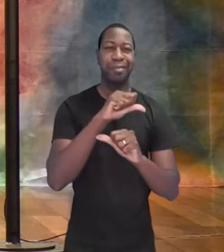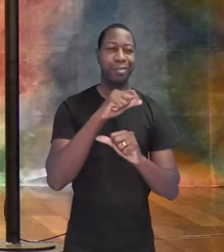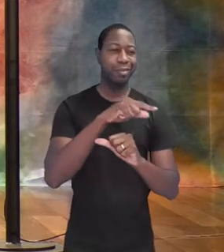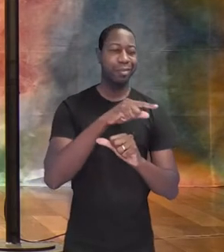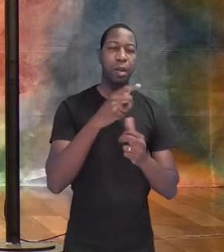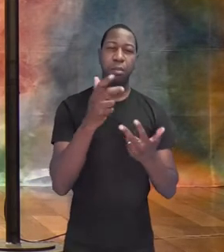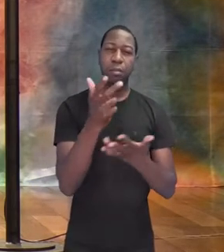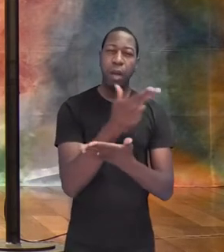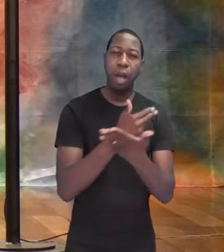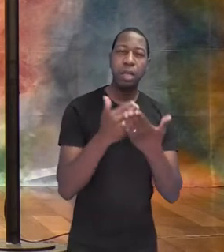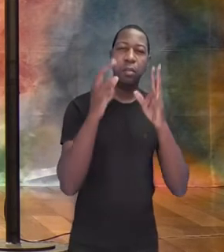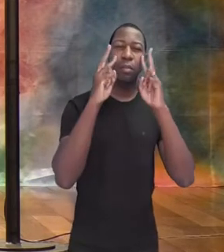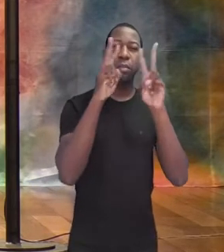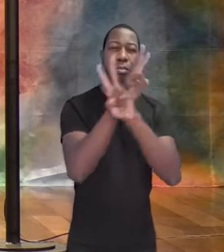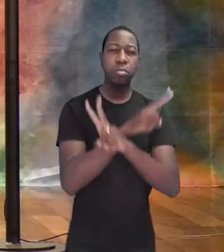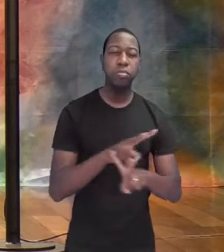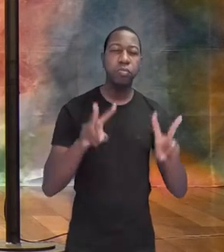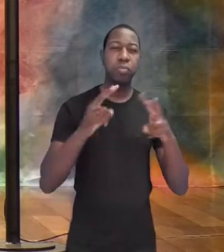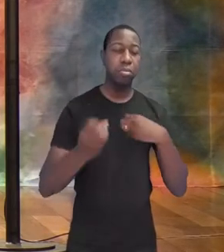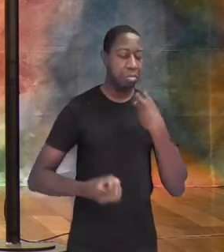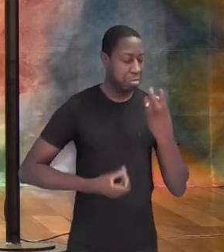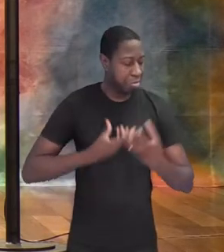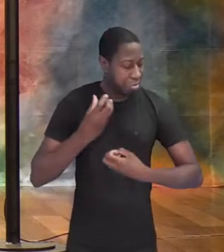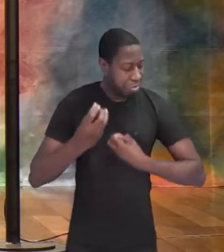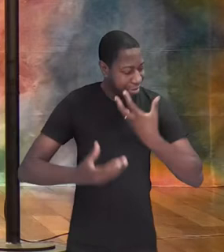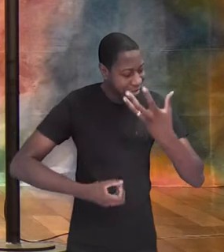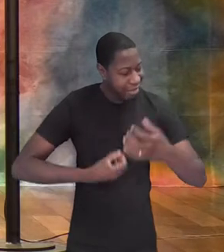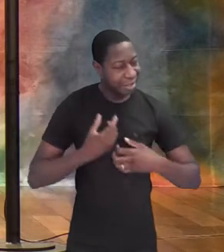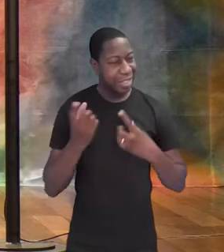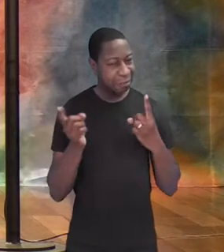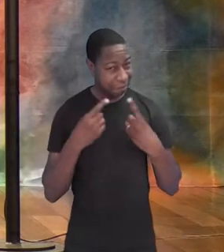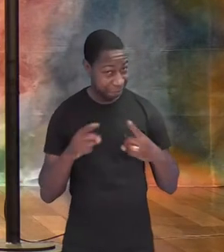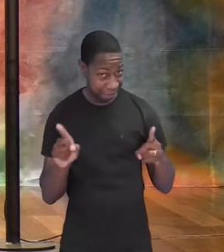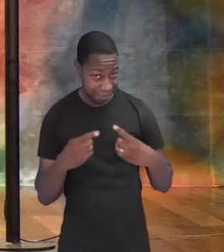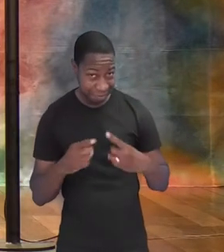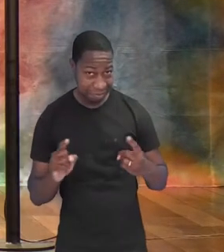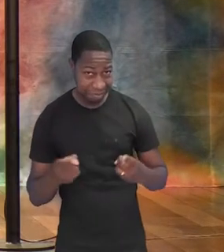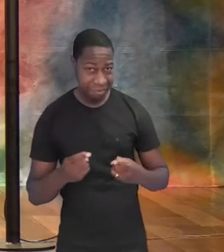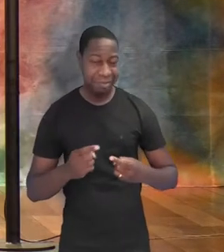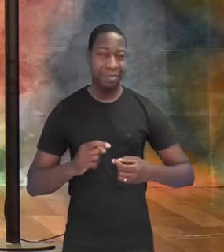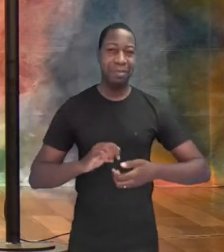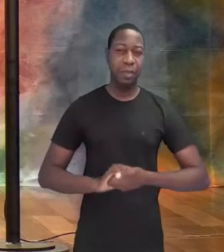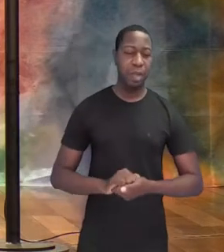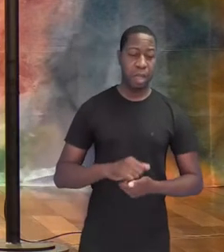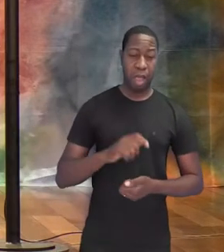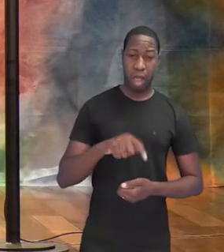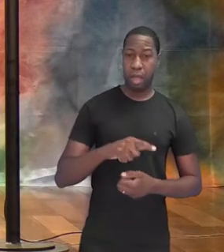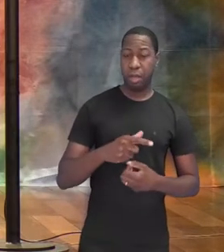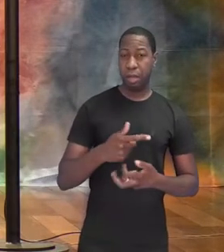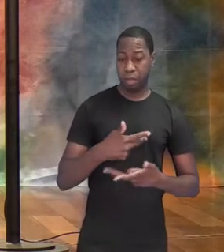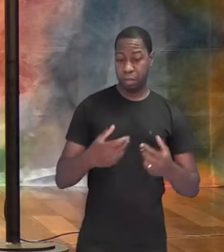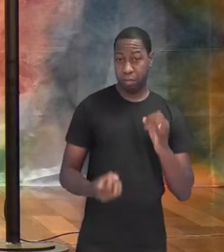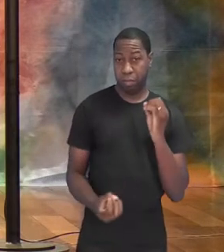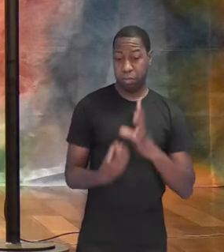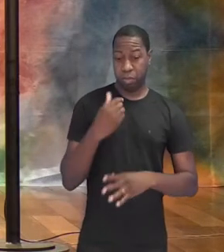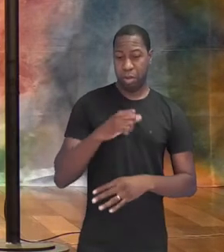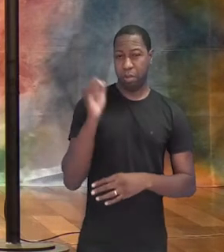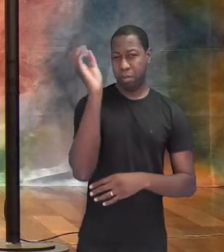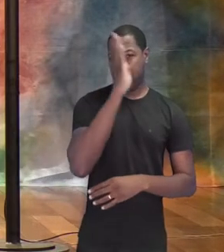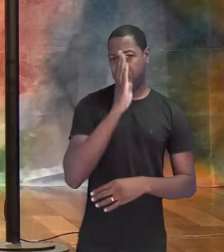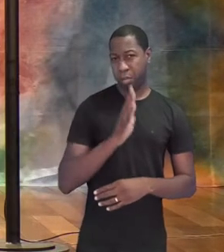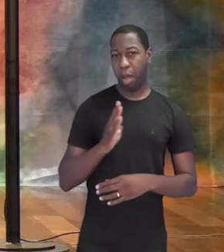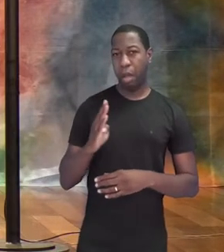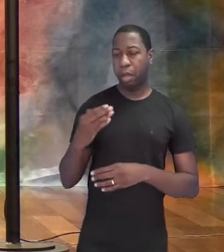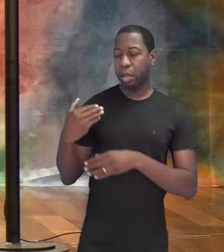produção artística, nas artes visuais, na poesia, na música, nas coisas que se faziam e no Brasil e que